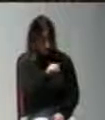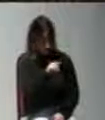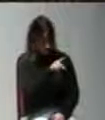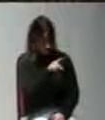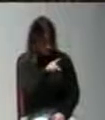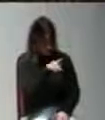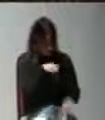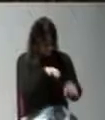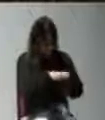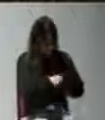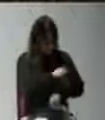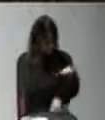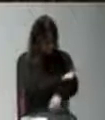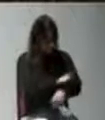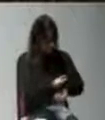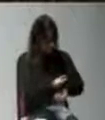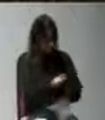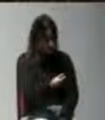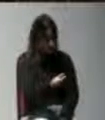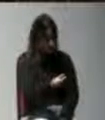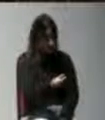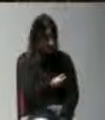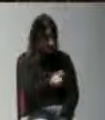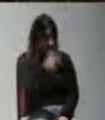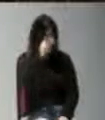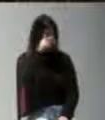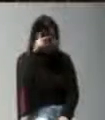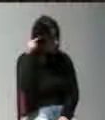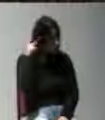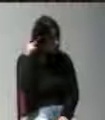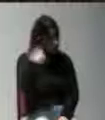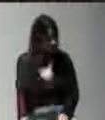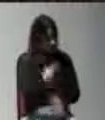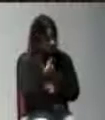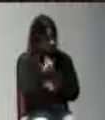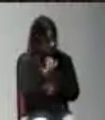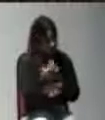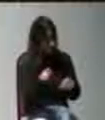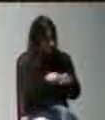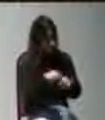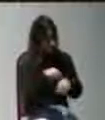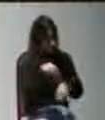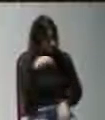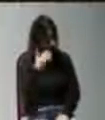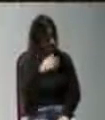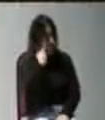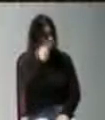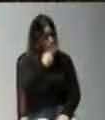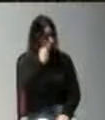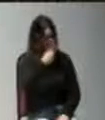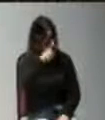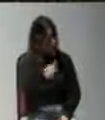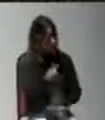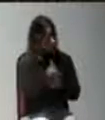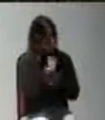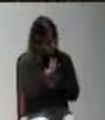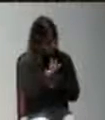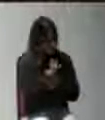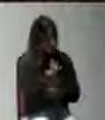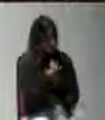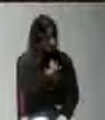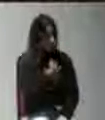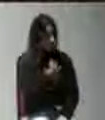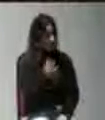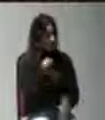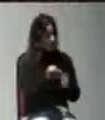em licenciatura em História aqui pela UFRGS e também mestrado em Ciência Política aqui pela UFRGS. Ela